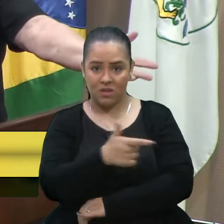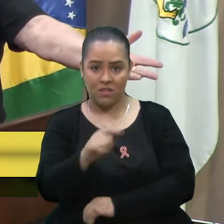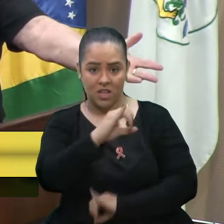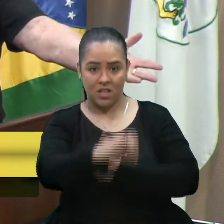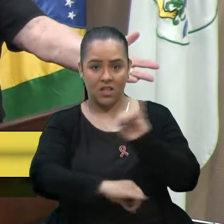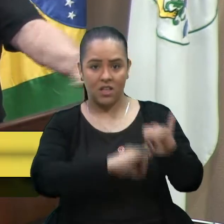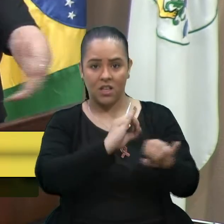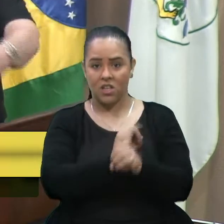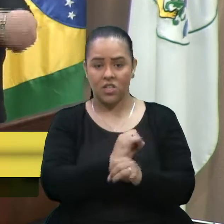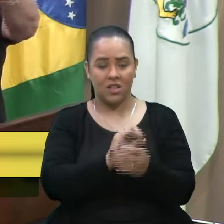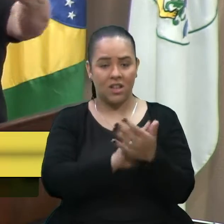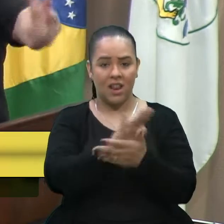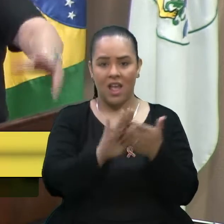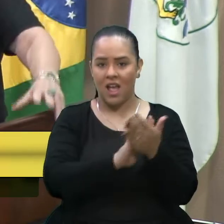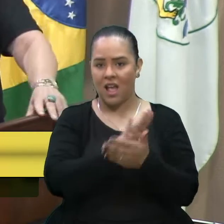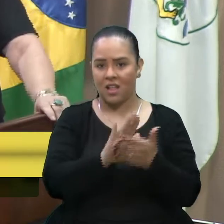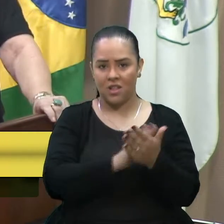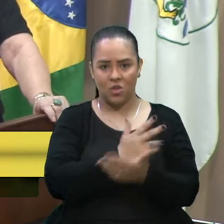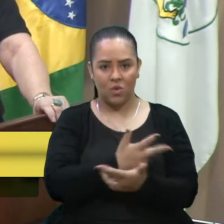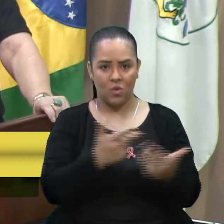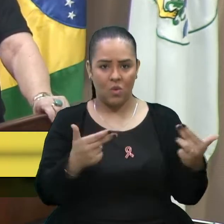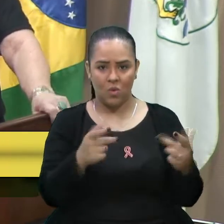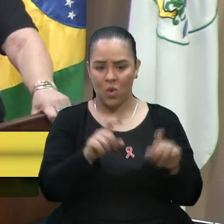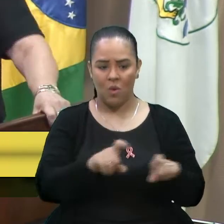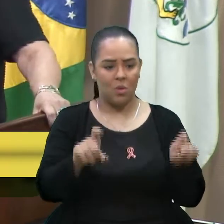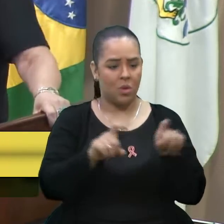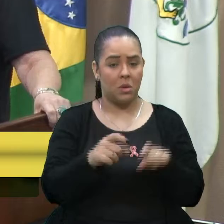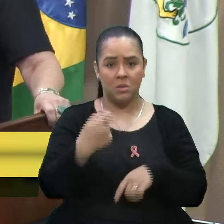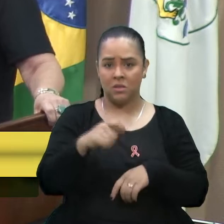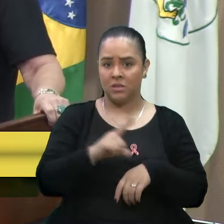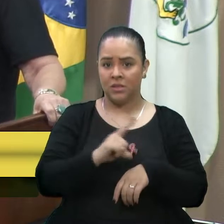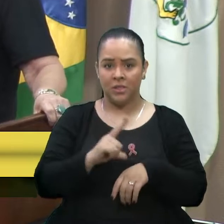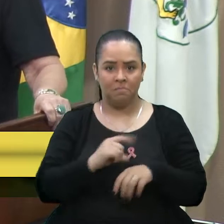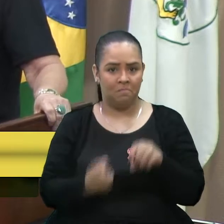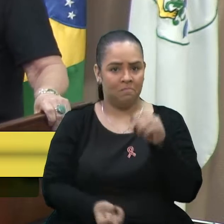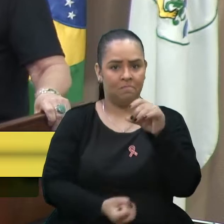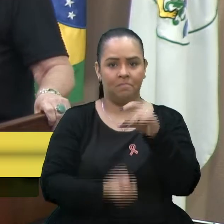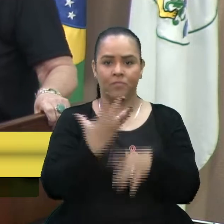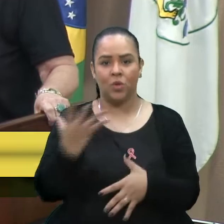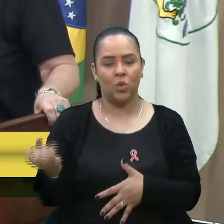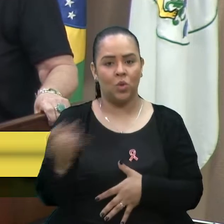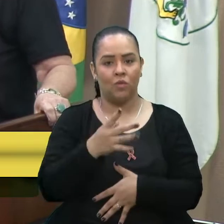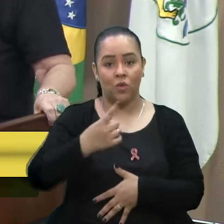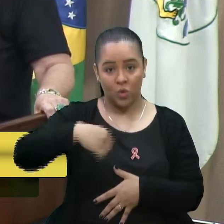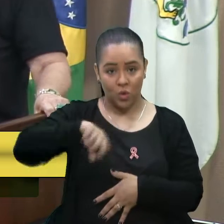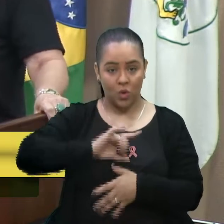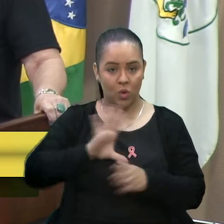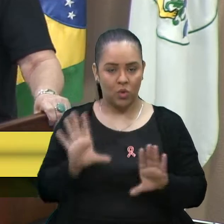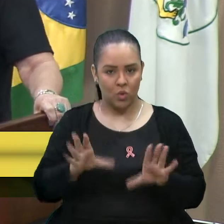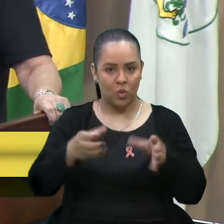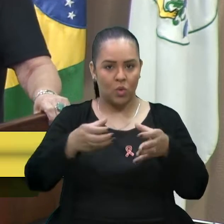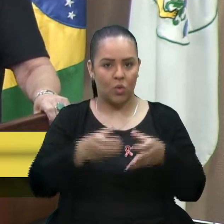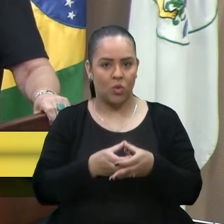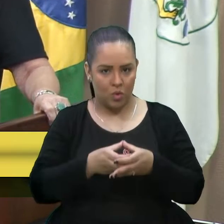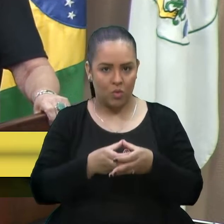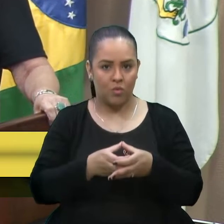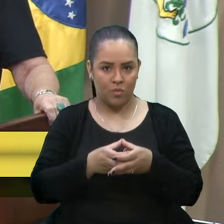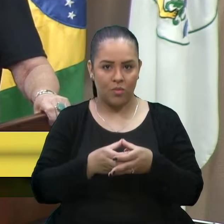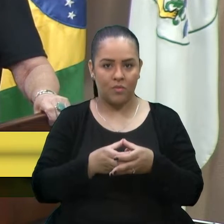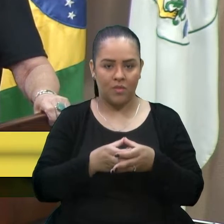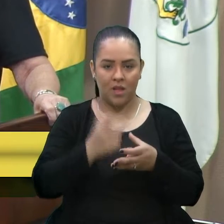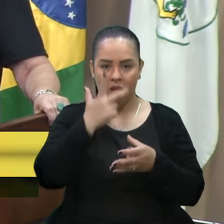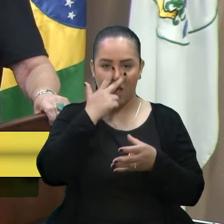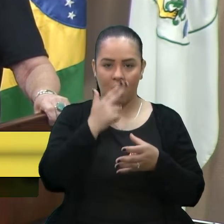internet nem equipamento e que teve que se reinventar. Nós somos uma categoria, como os elos de uma